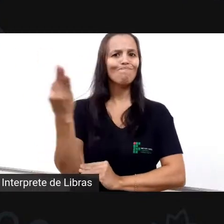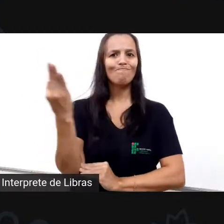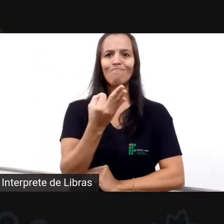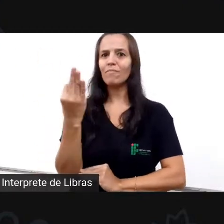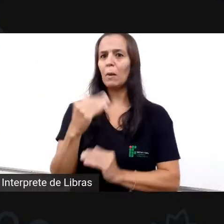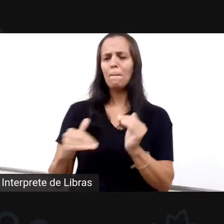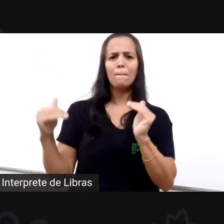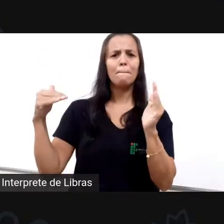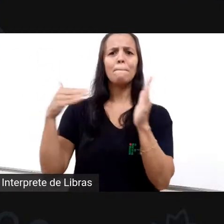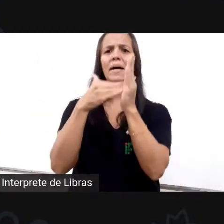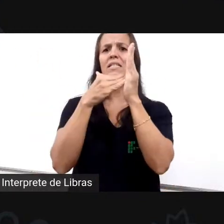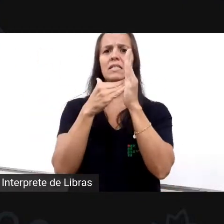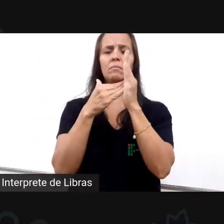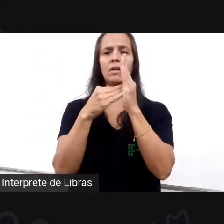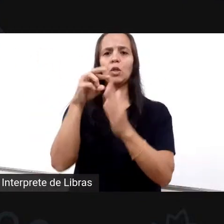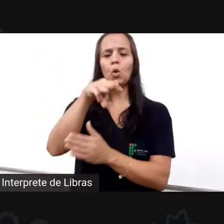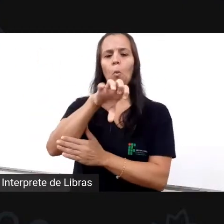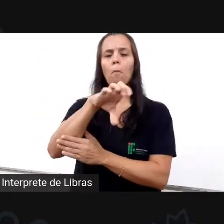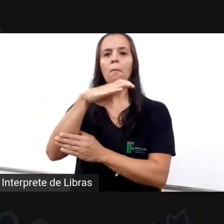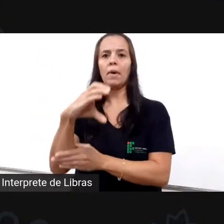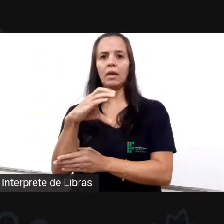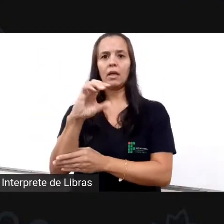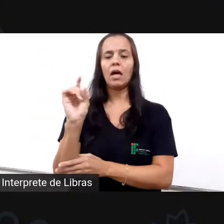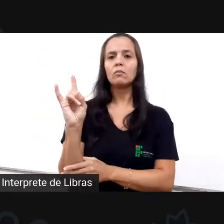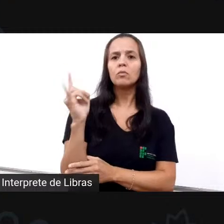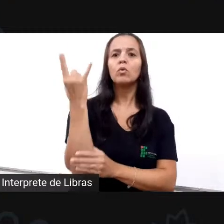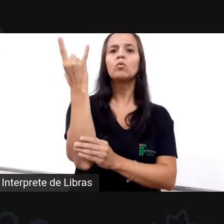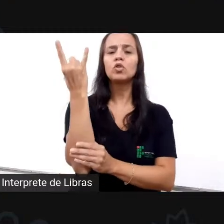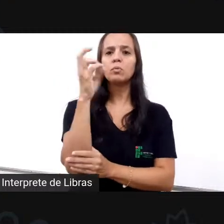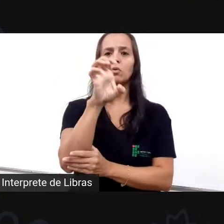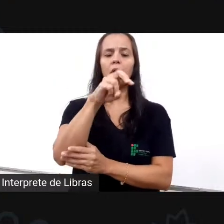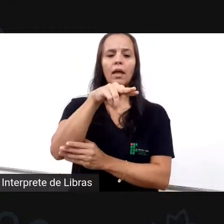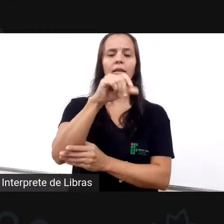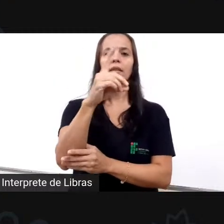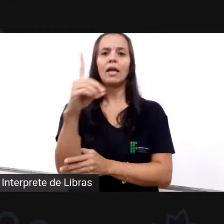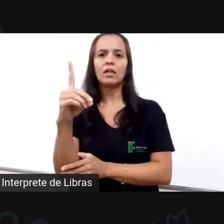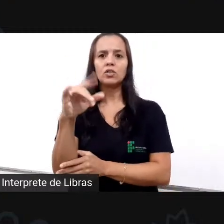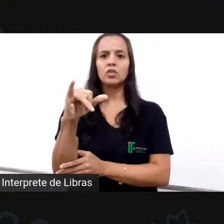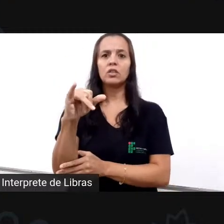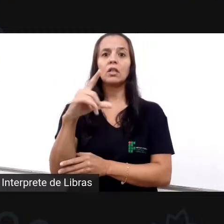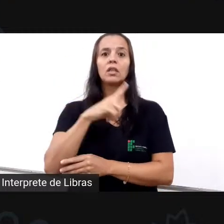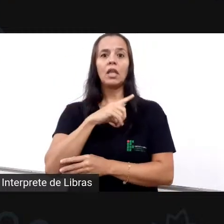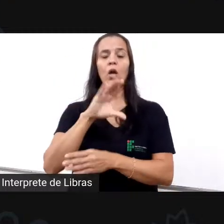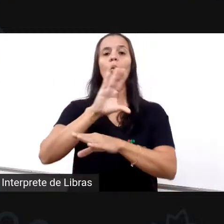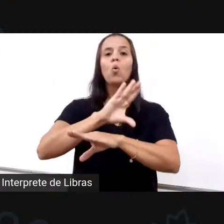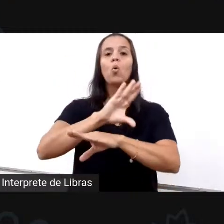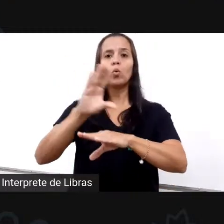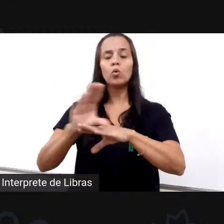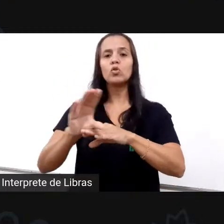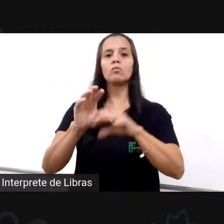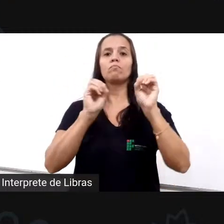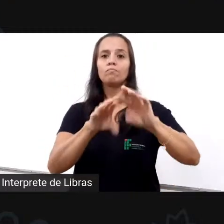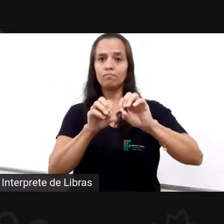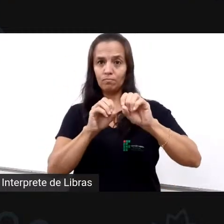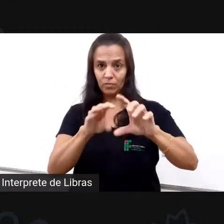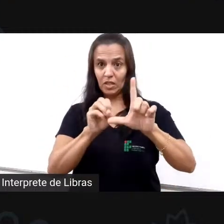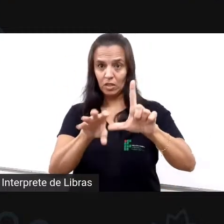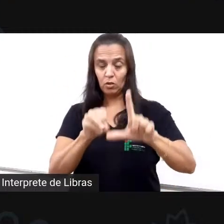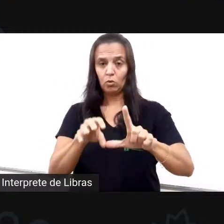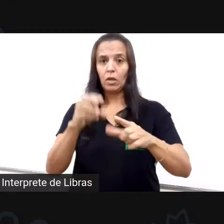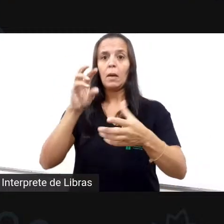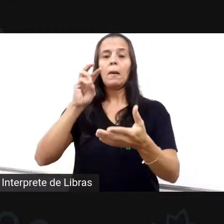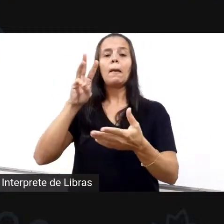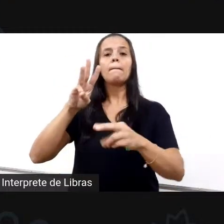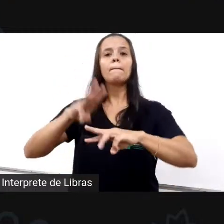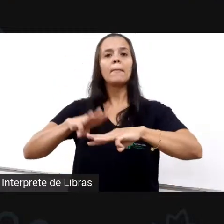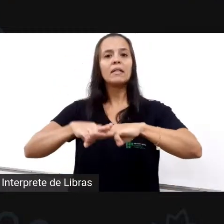no MEC. E pelas últimas notas do ENAD, nós temos: o curso de licenciatura em matemática está em segundo